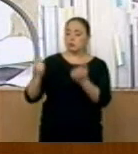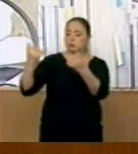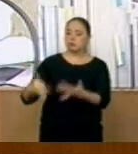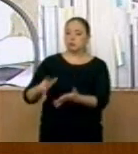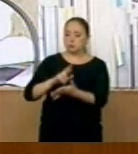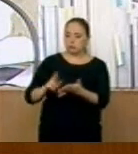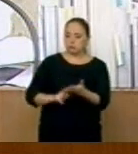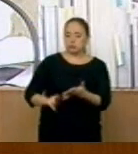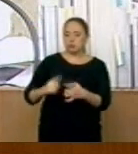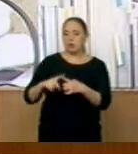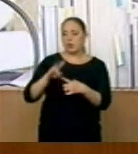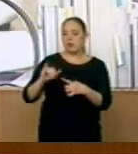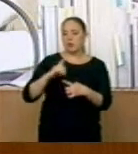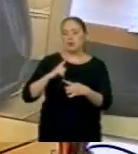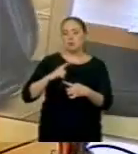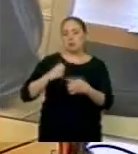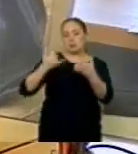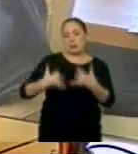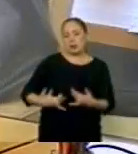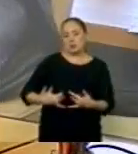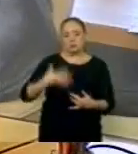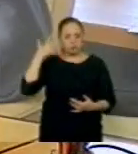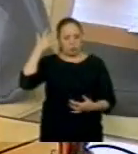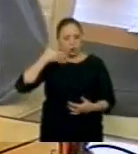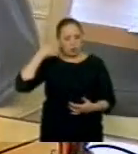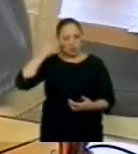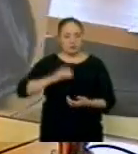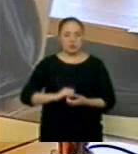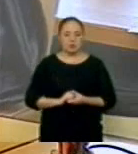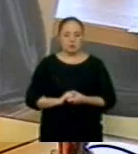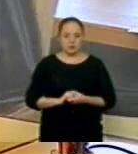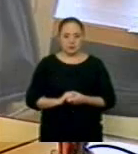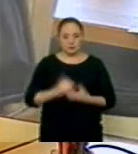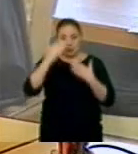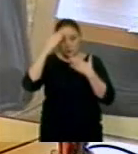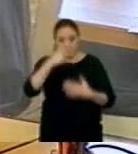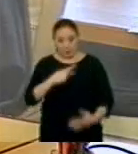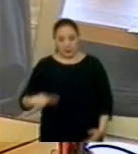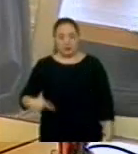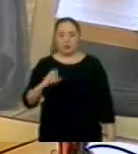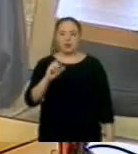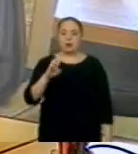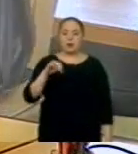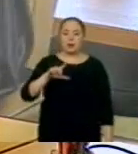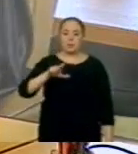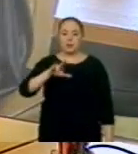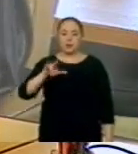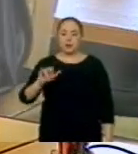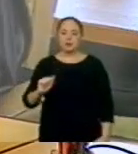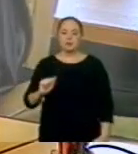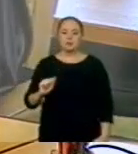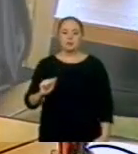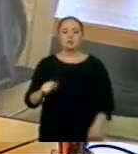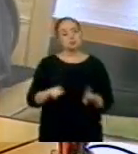haverá sustentações orais. Muito obrigado, senhora presidente, ministra Carmen Lúcia, eminentes